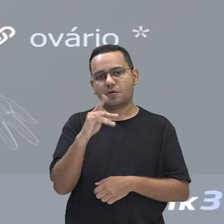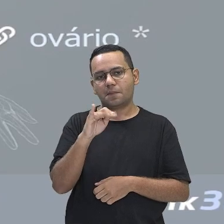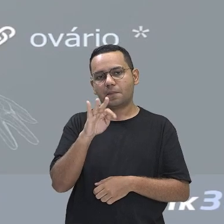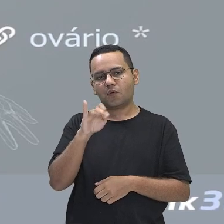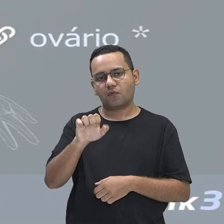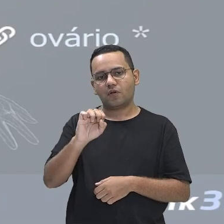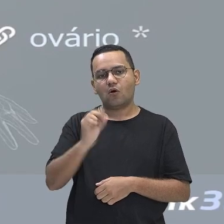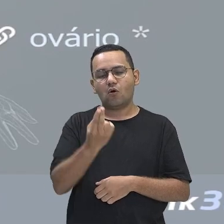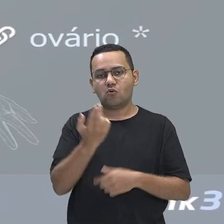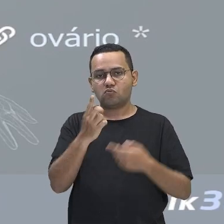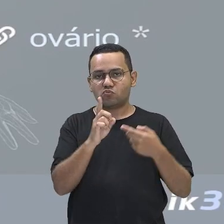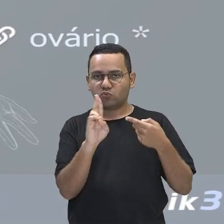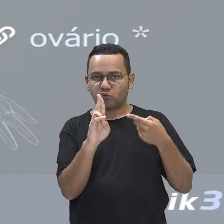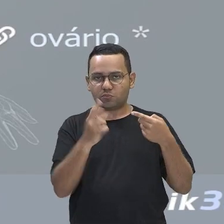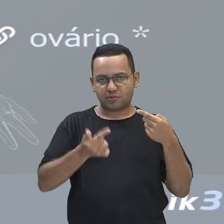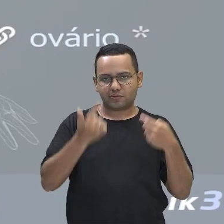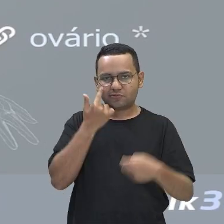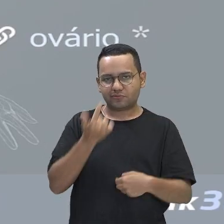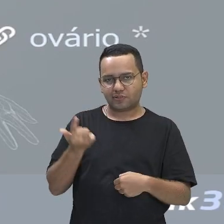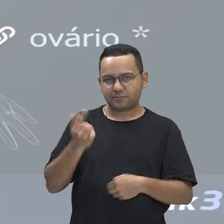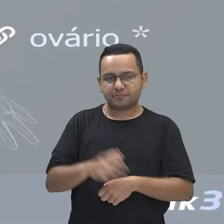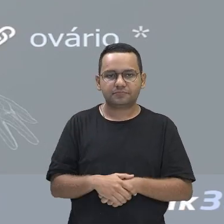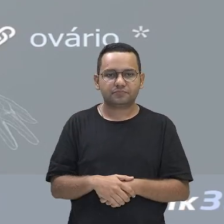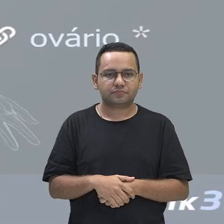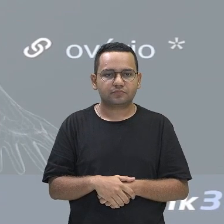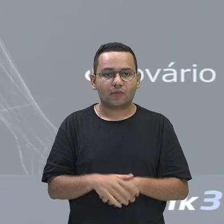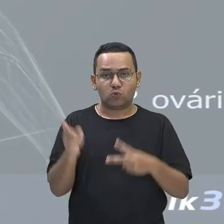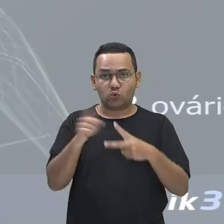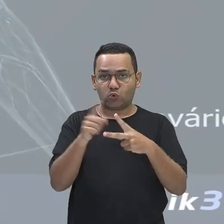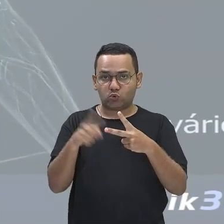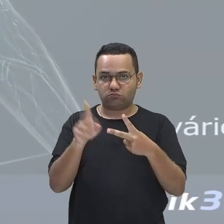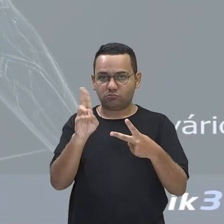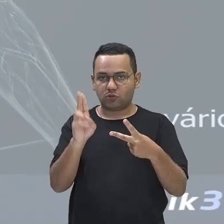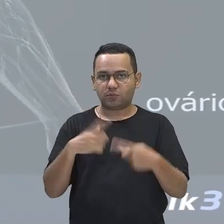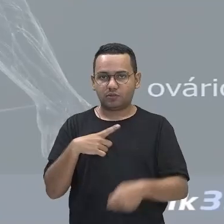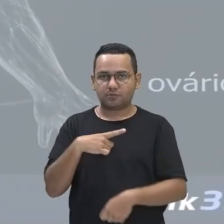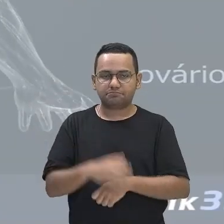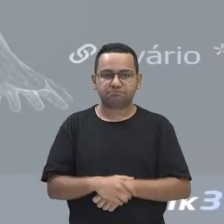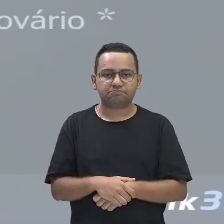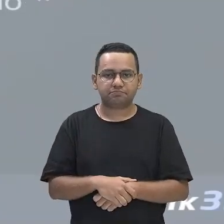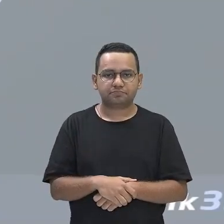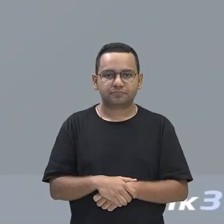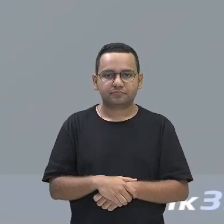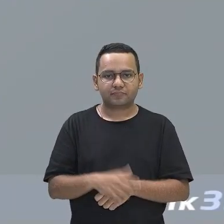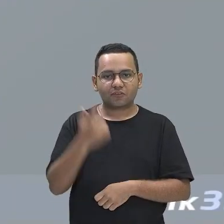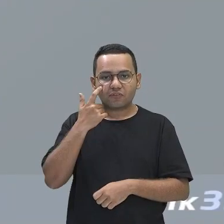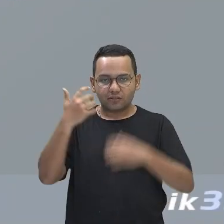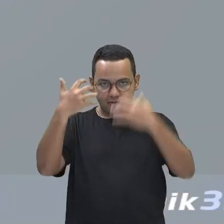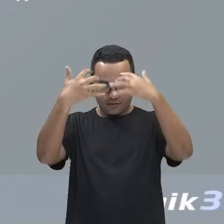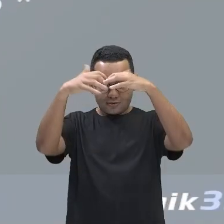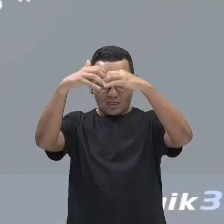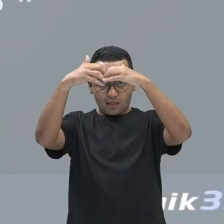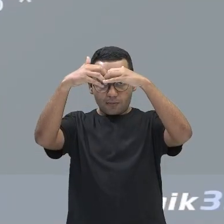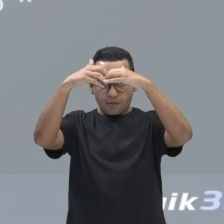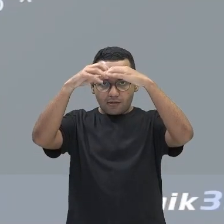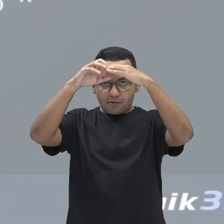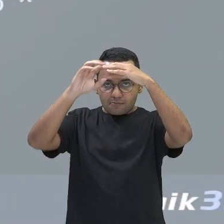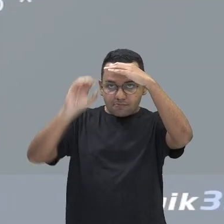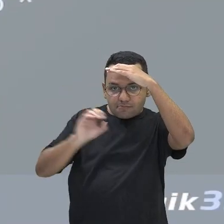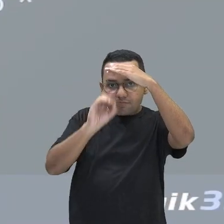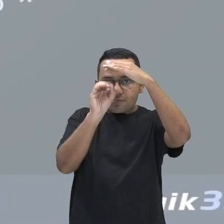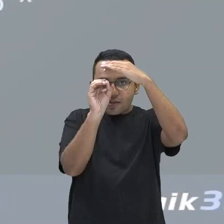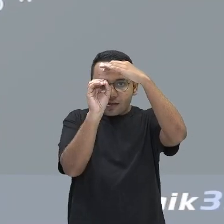glândula pituitária. Ela tem esses dois nomes, tá? Ela está bem aqui acima na região do cérebro.